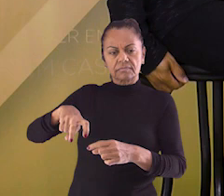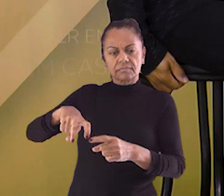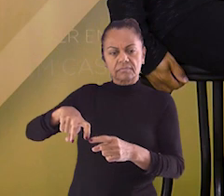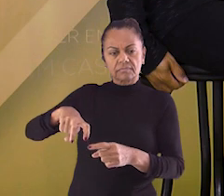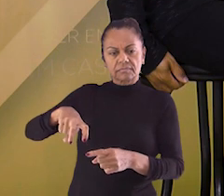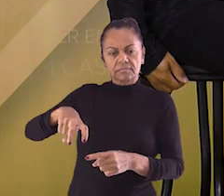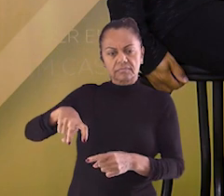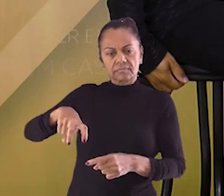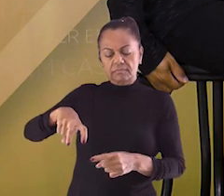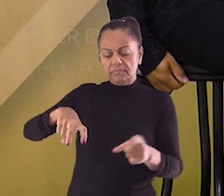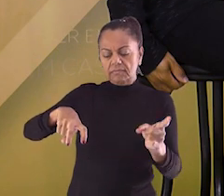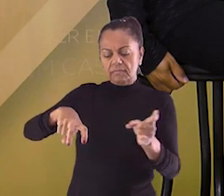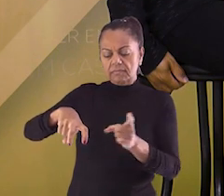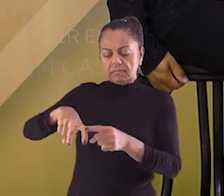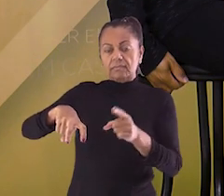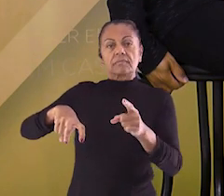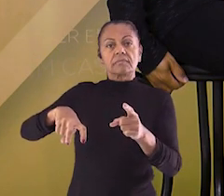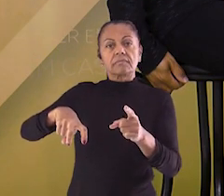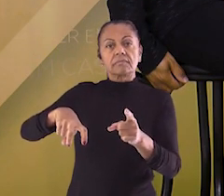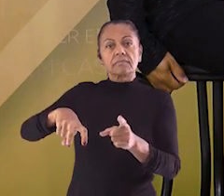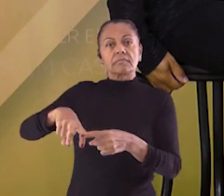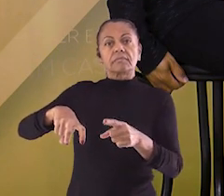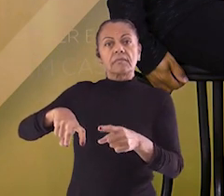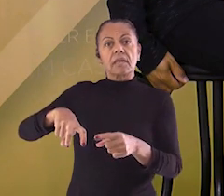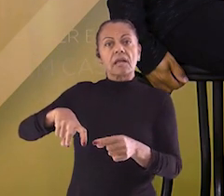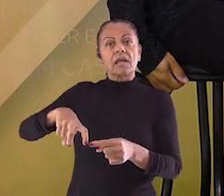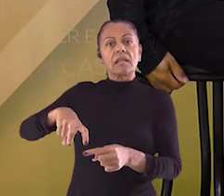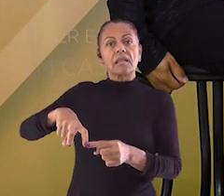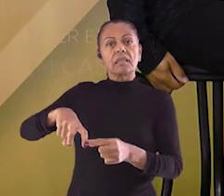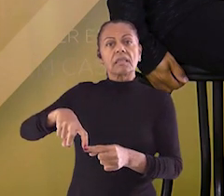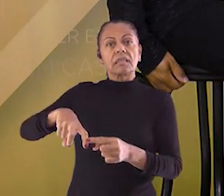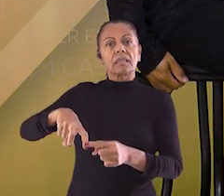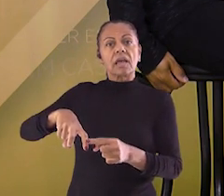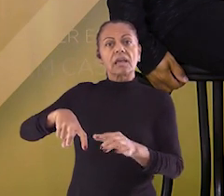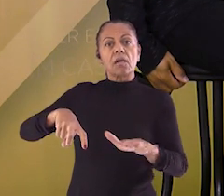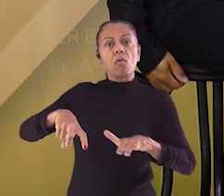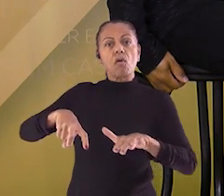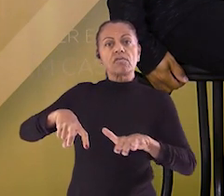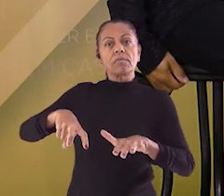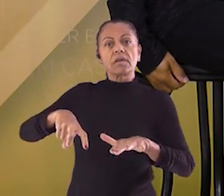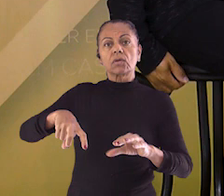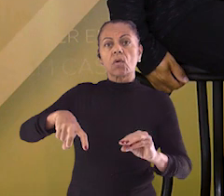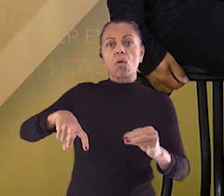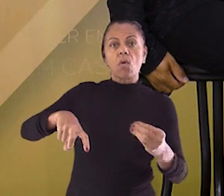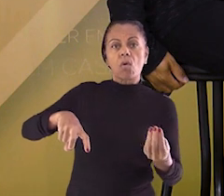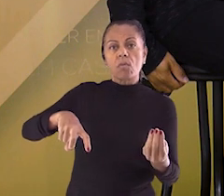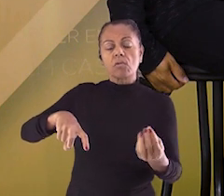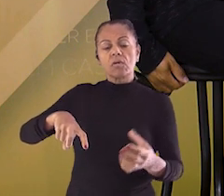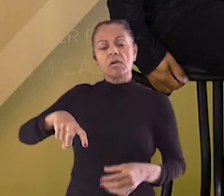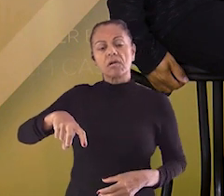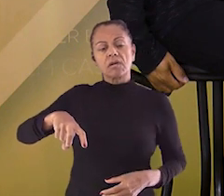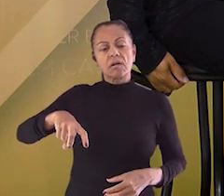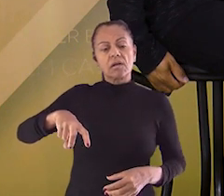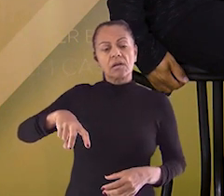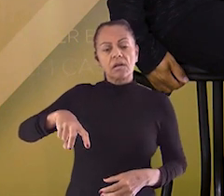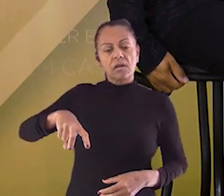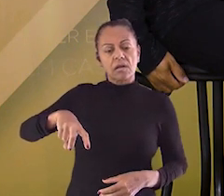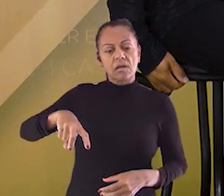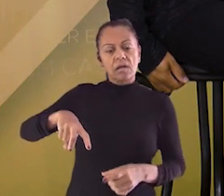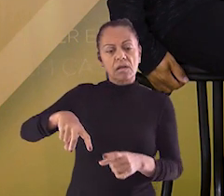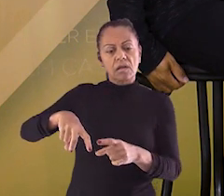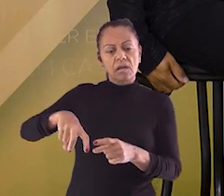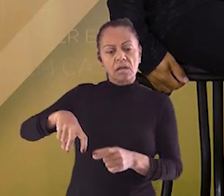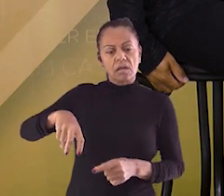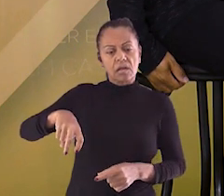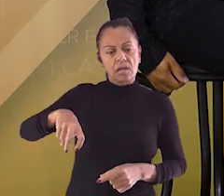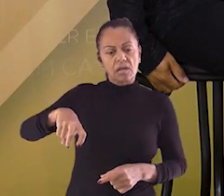bater fraquinho na articulação. E vamos observar o movimento que a perna dele vai fazer em